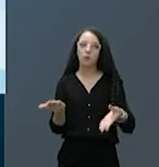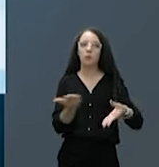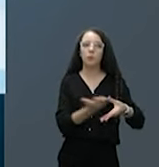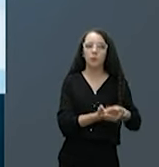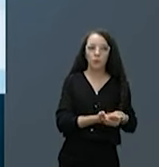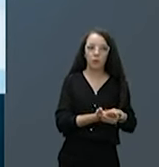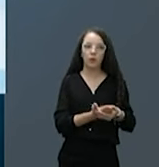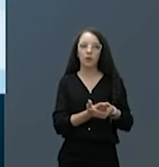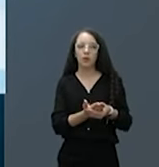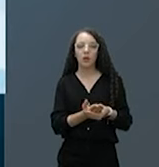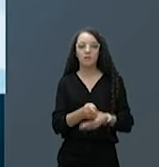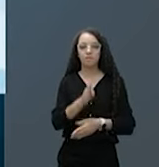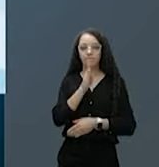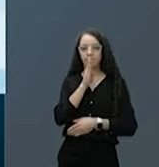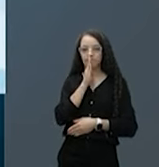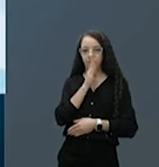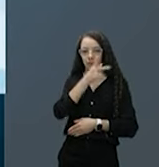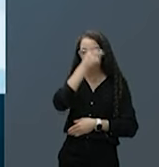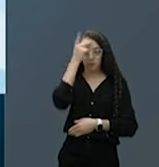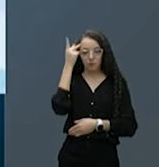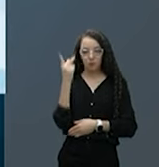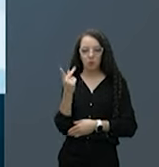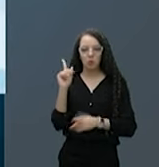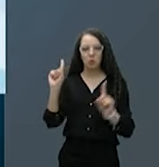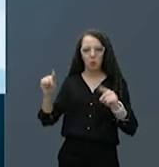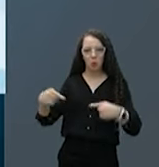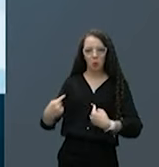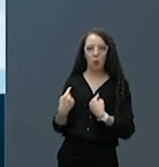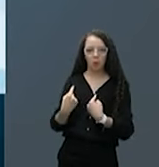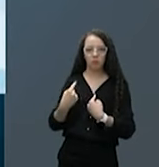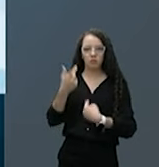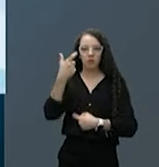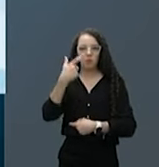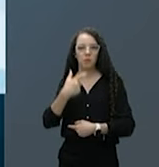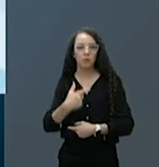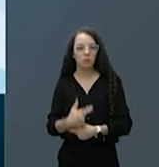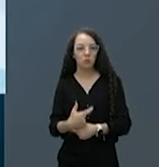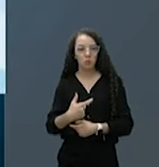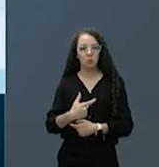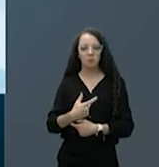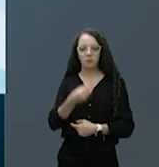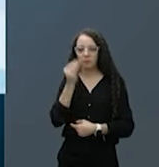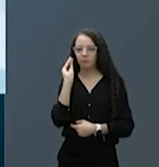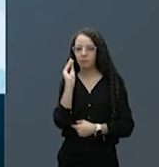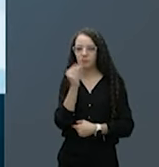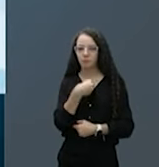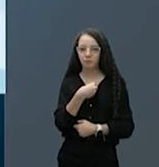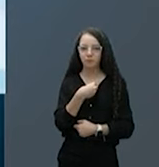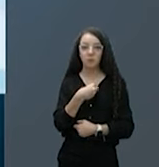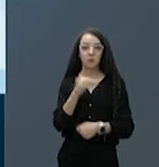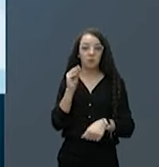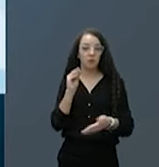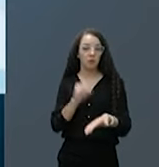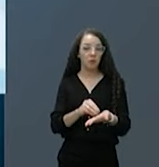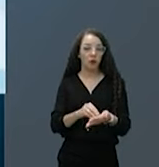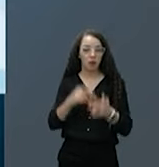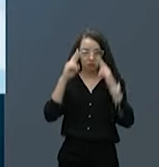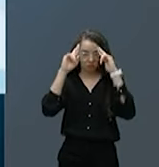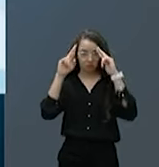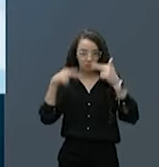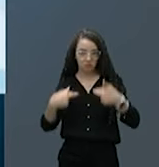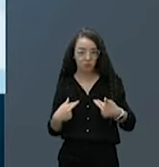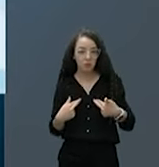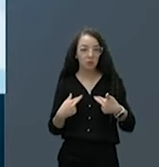atingiu seus atributos pessoais e foi traduzida em manifestação de desprezo e desrespeito suficientemente idônea